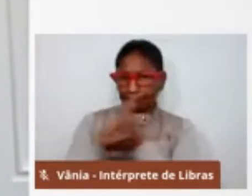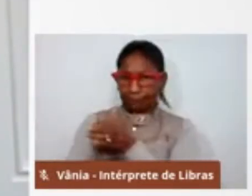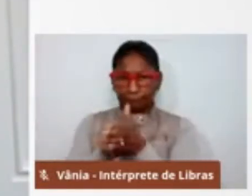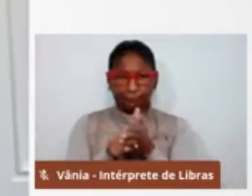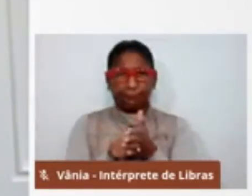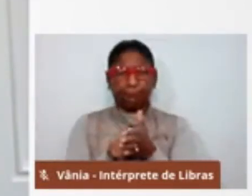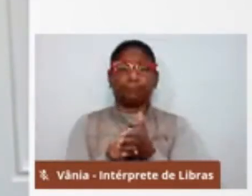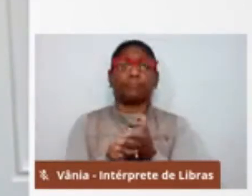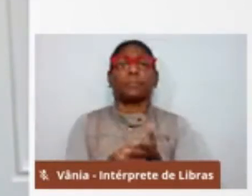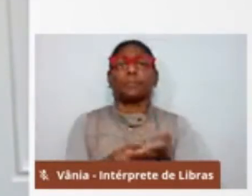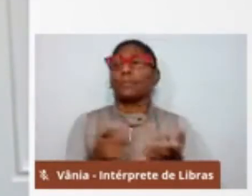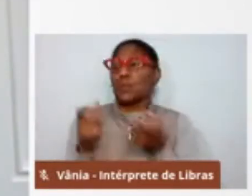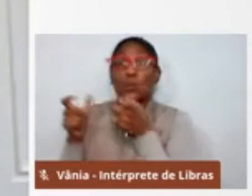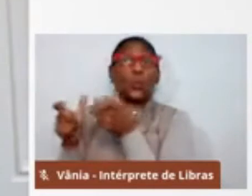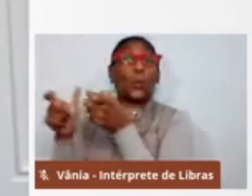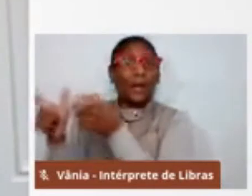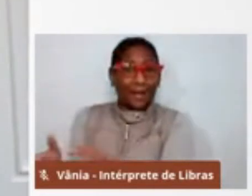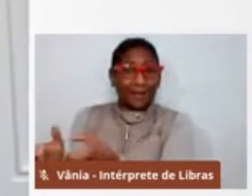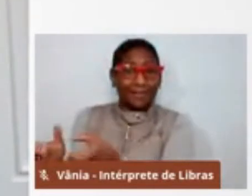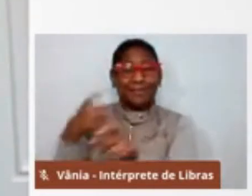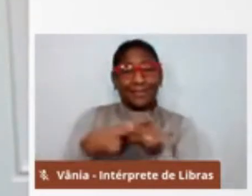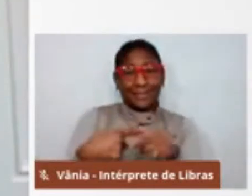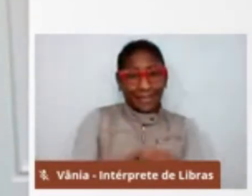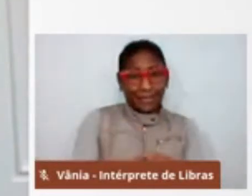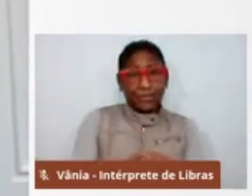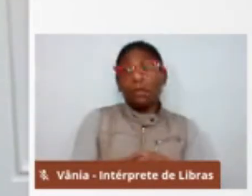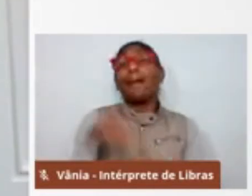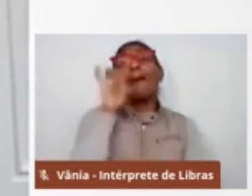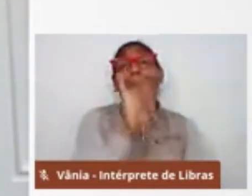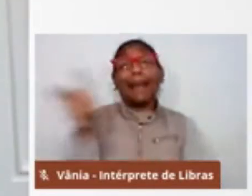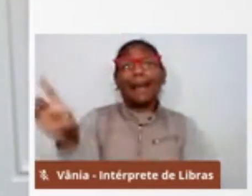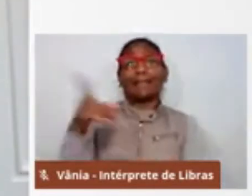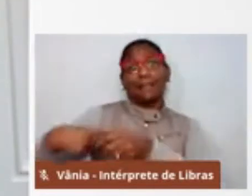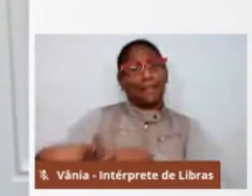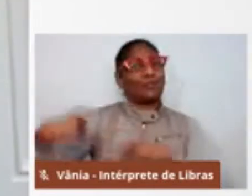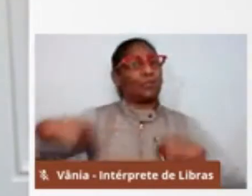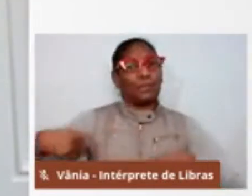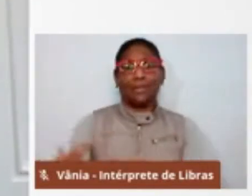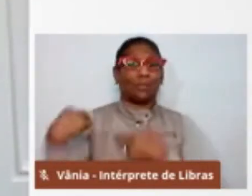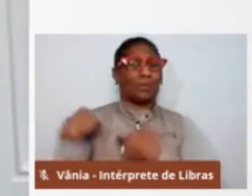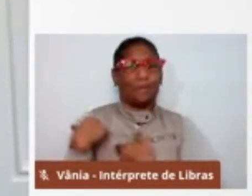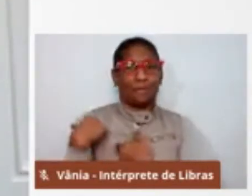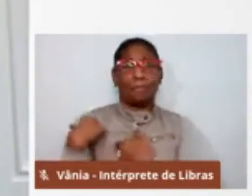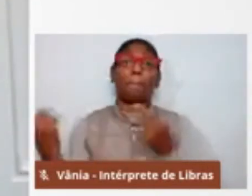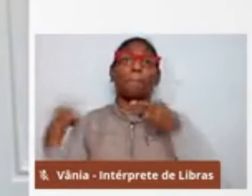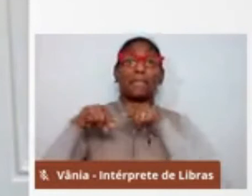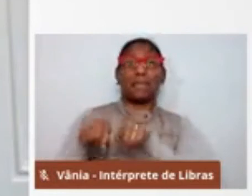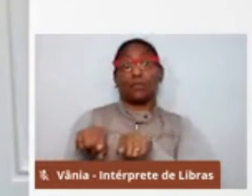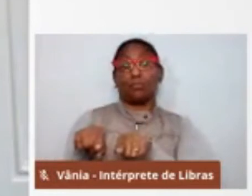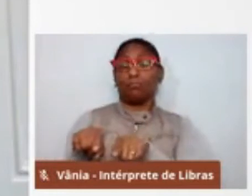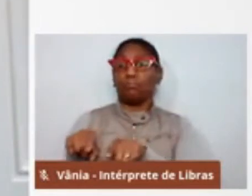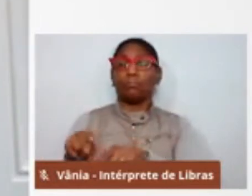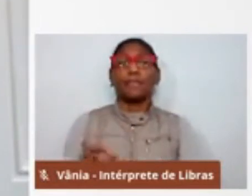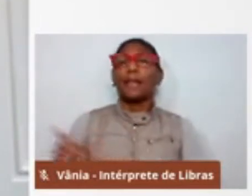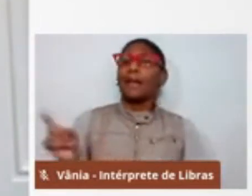do interesse local dos municípios, é dos municípios e, portanto, é fundamental ter os municípios como parceiros. Então não se trata aqui de ficar